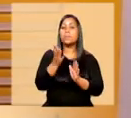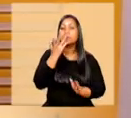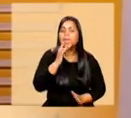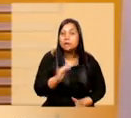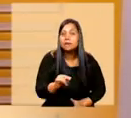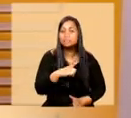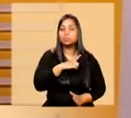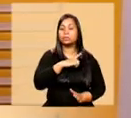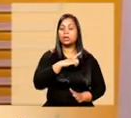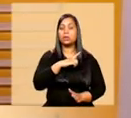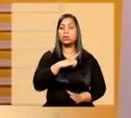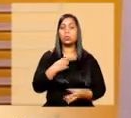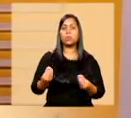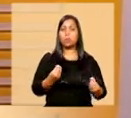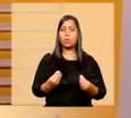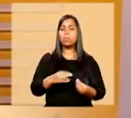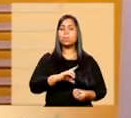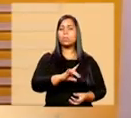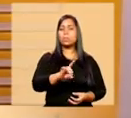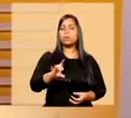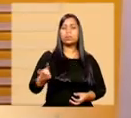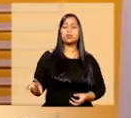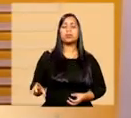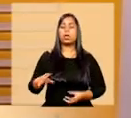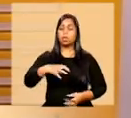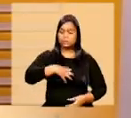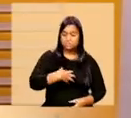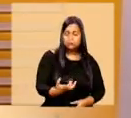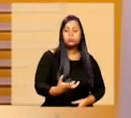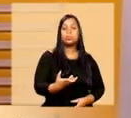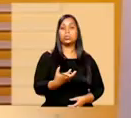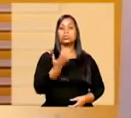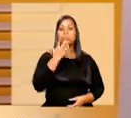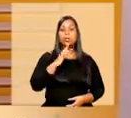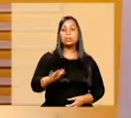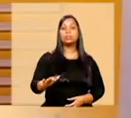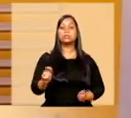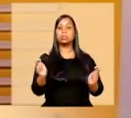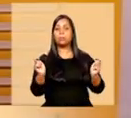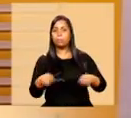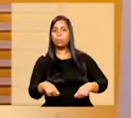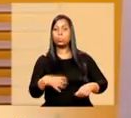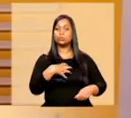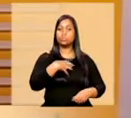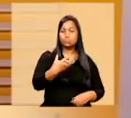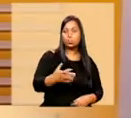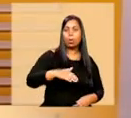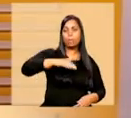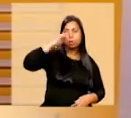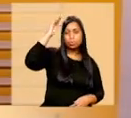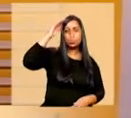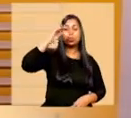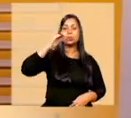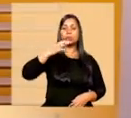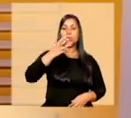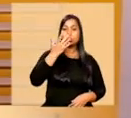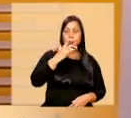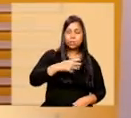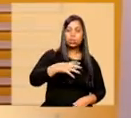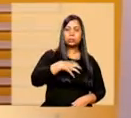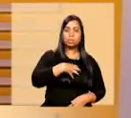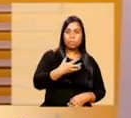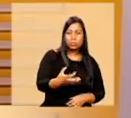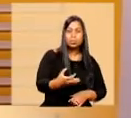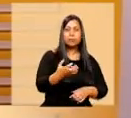especial para crianças? E as particularidades desse tipo de transplante de doação? Criança pode doar para adulto? Criança pode